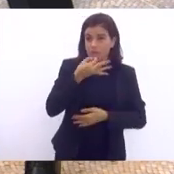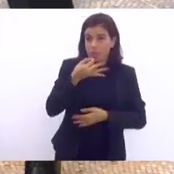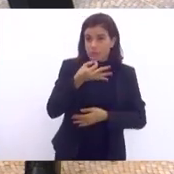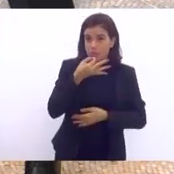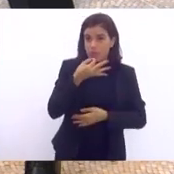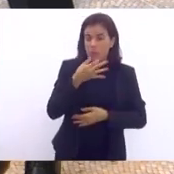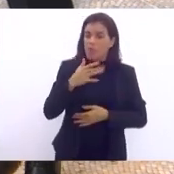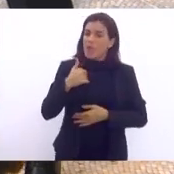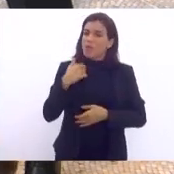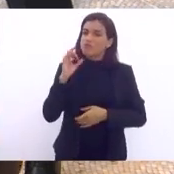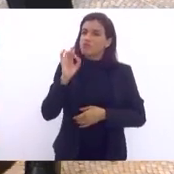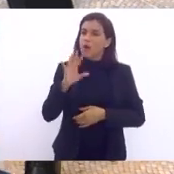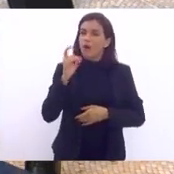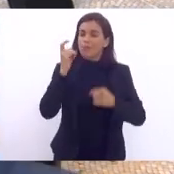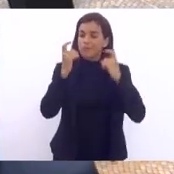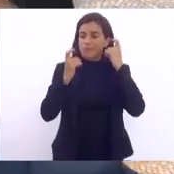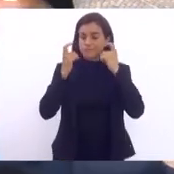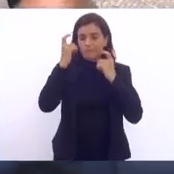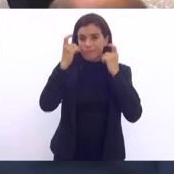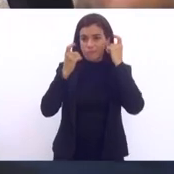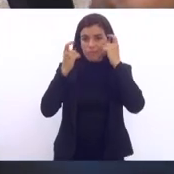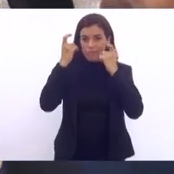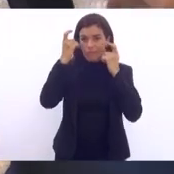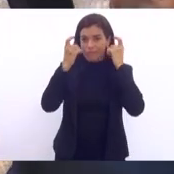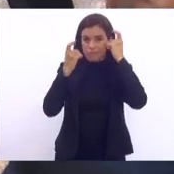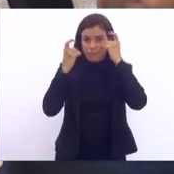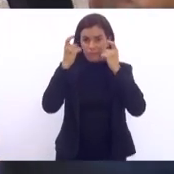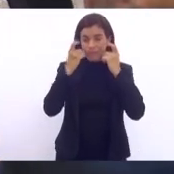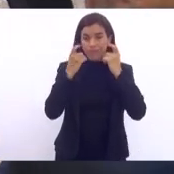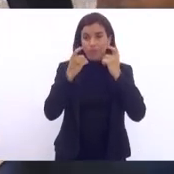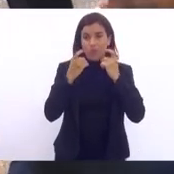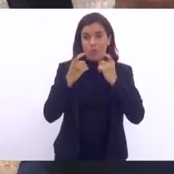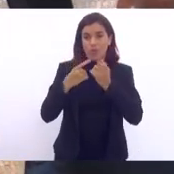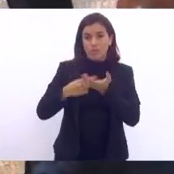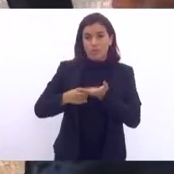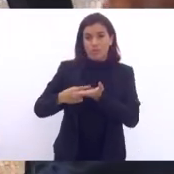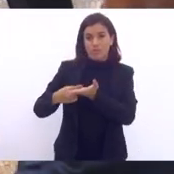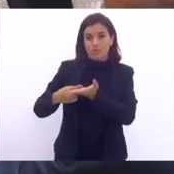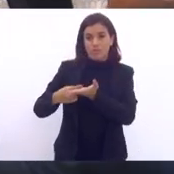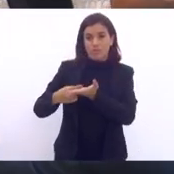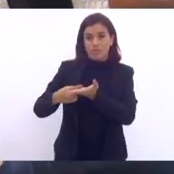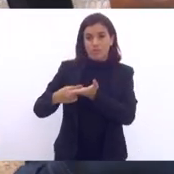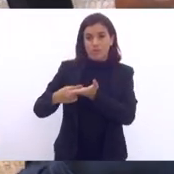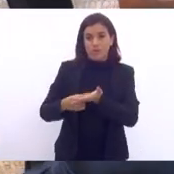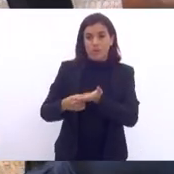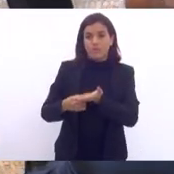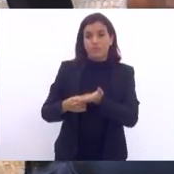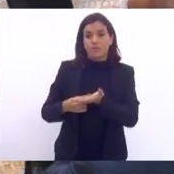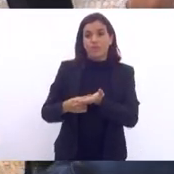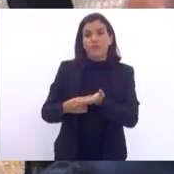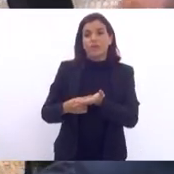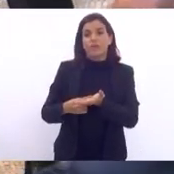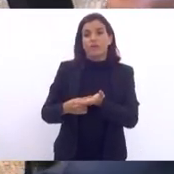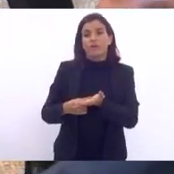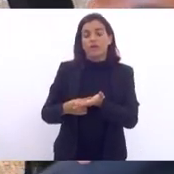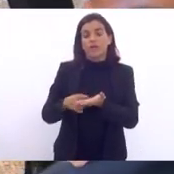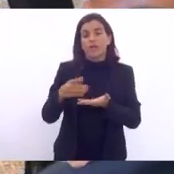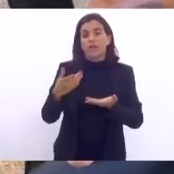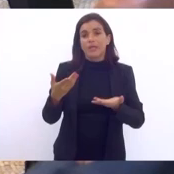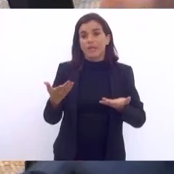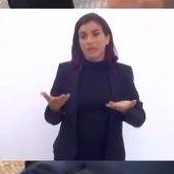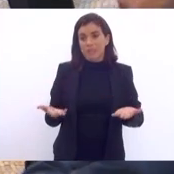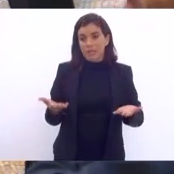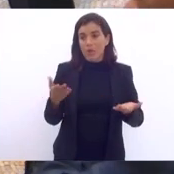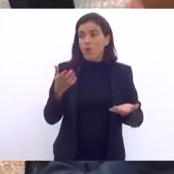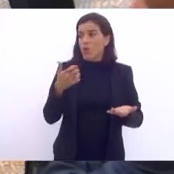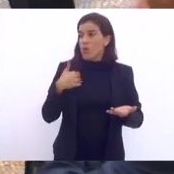deixar em aberto esse tipo de acordo, já que isso não seria algo para o senhor retirar a emenda. O que eu queria é pedir ao senhor,